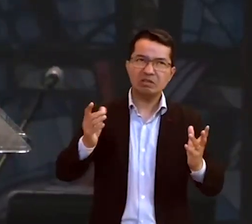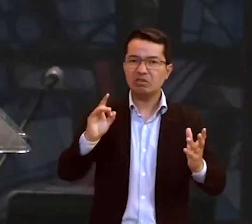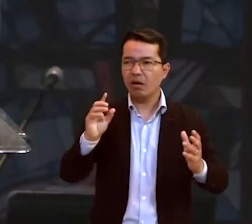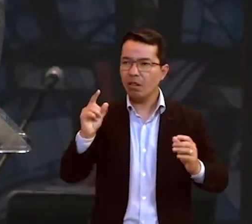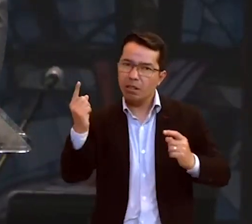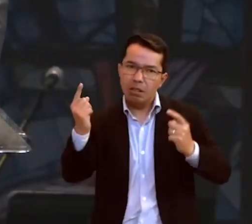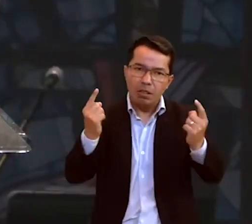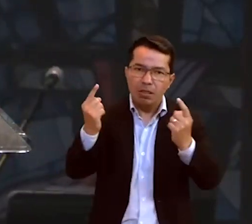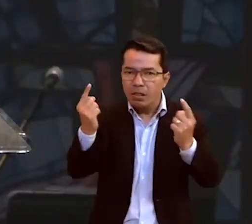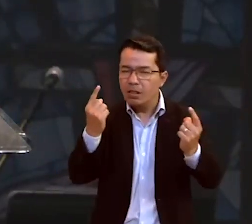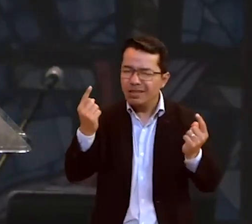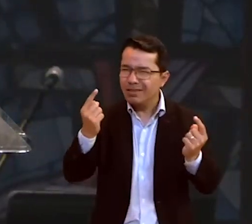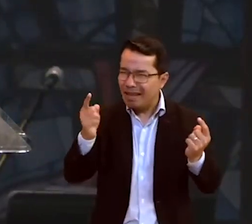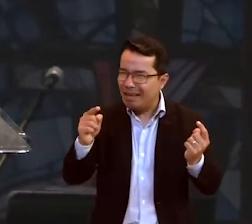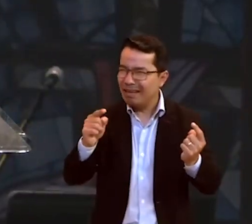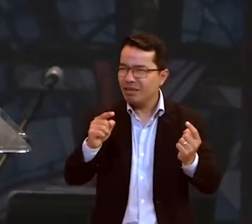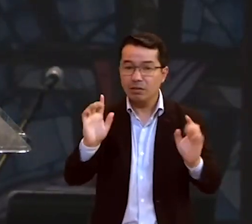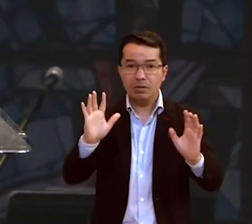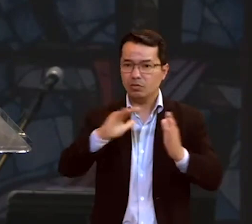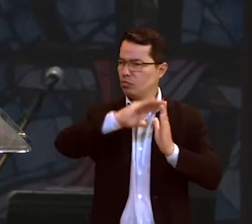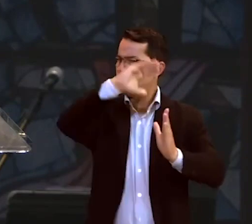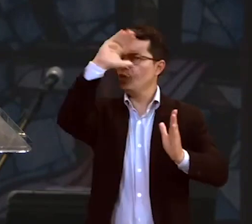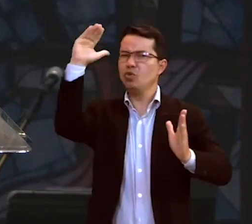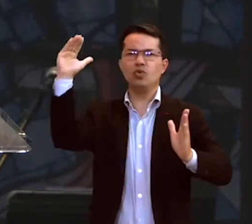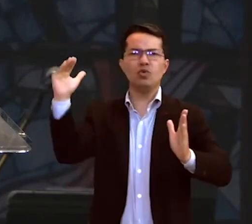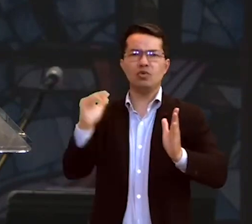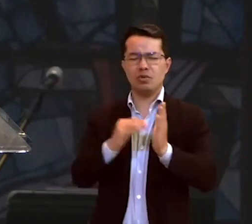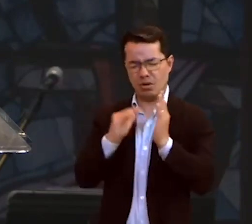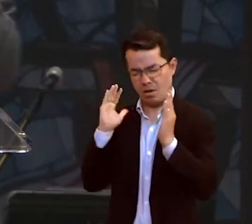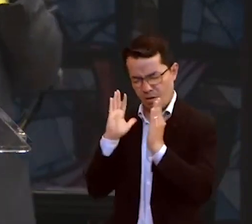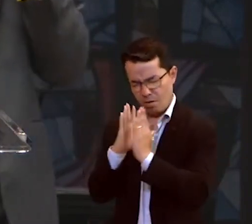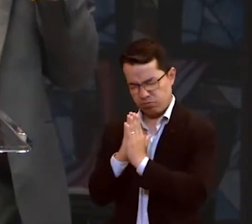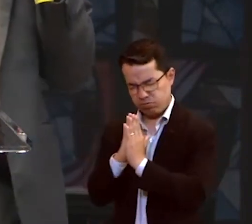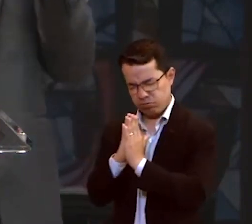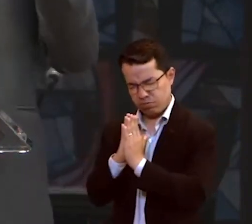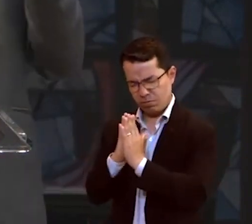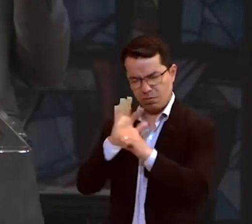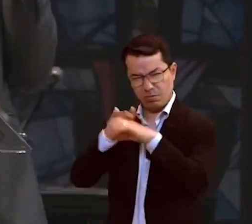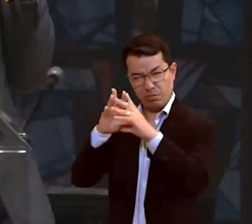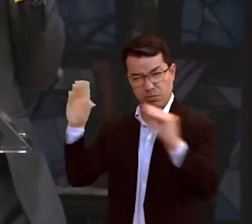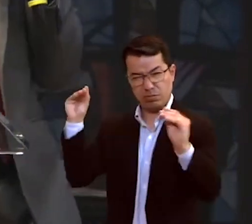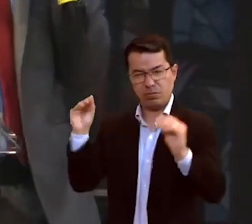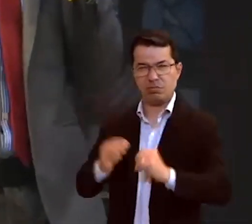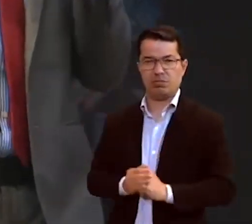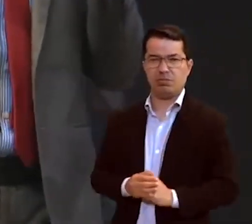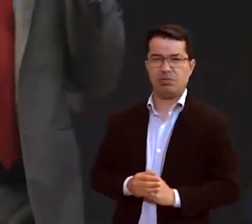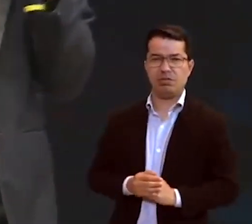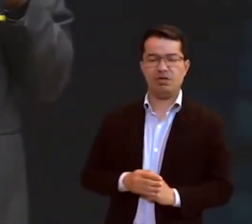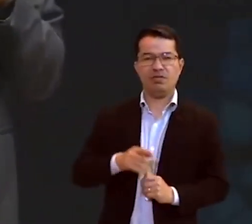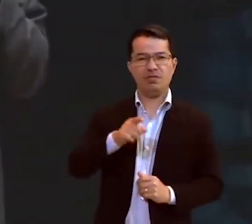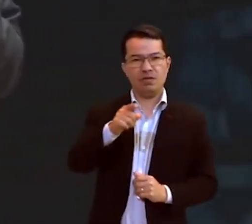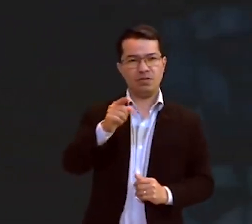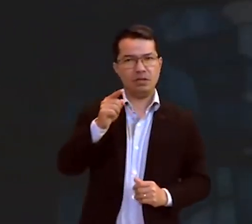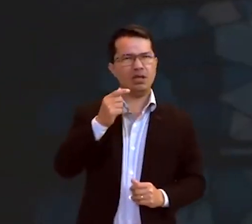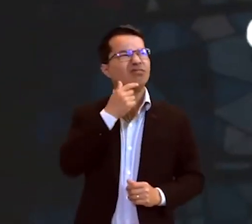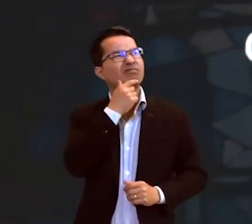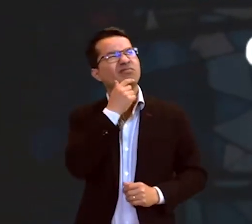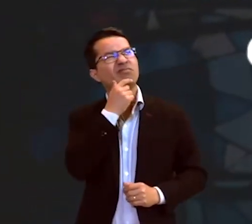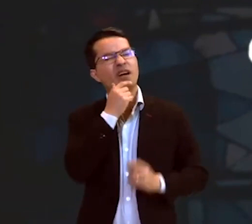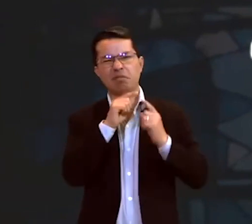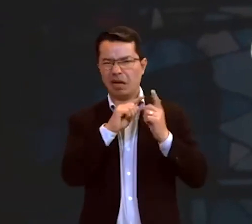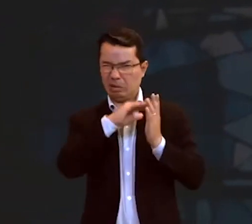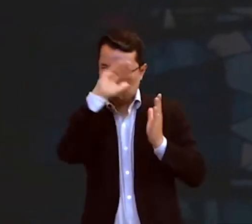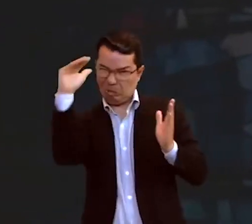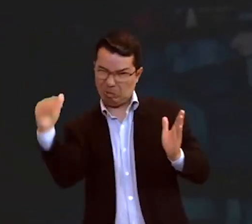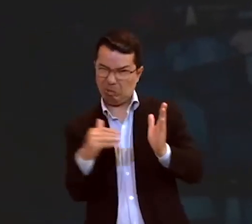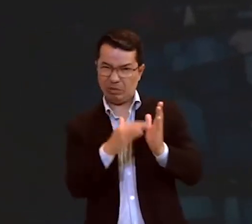tipos, todas as enfermidades. E aí a gente fala assim: mas não é todo mundo que é curado. Não, não é mesmo.